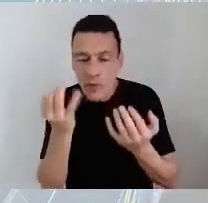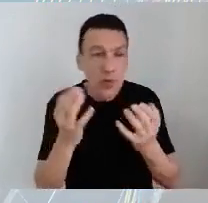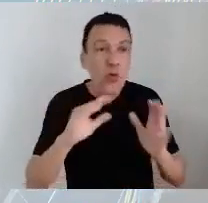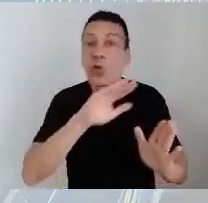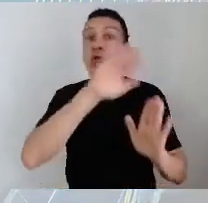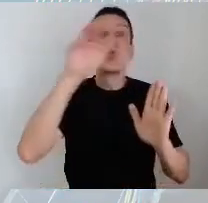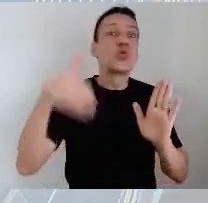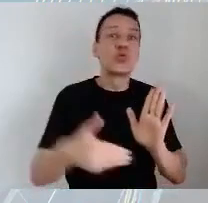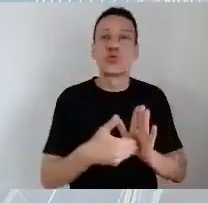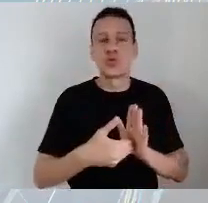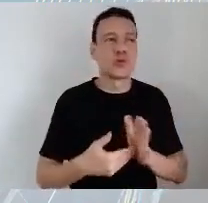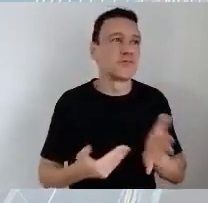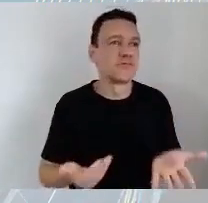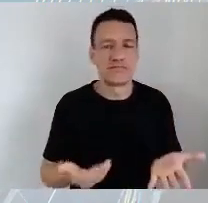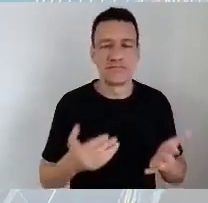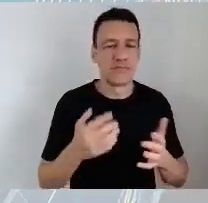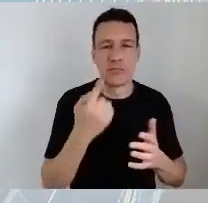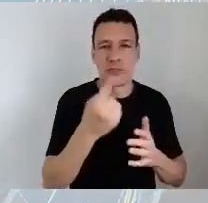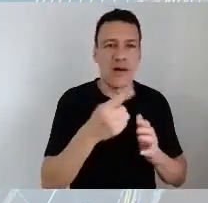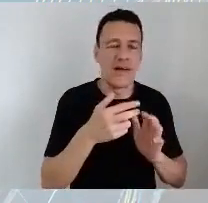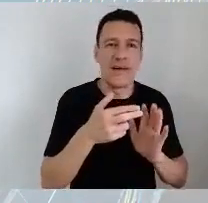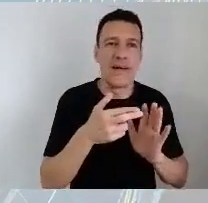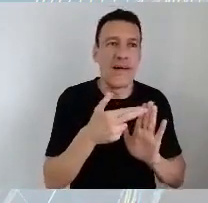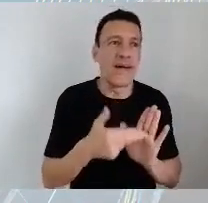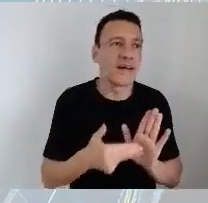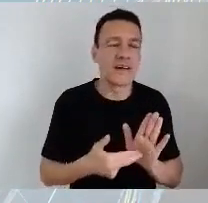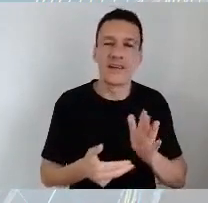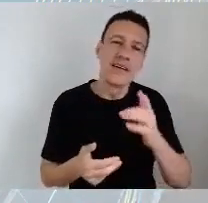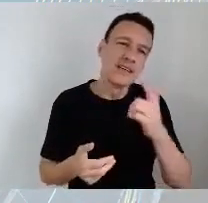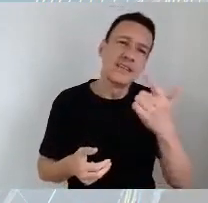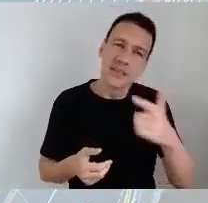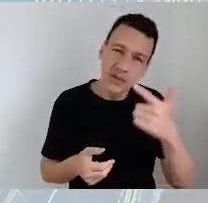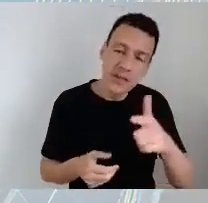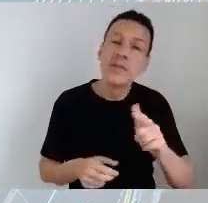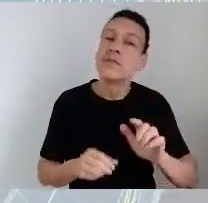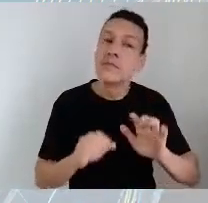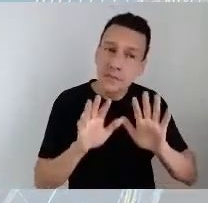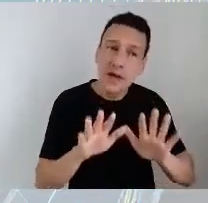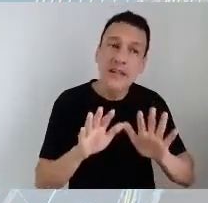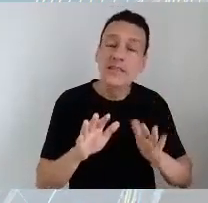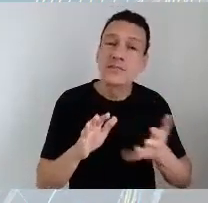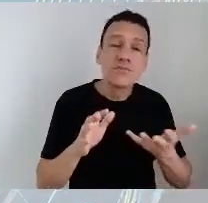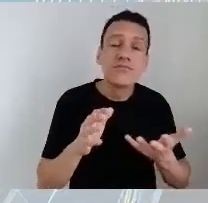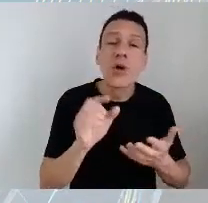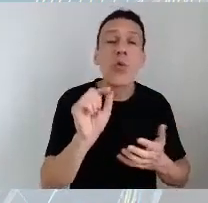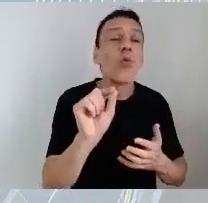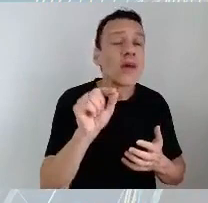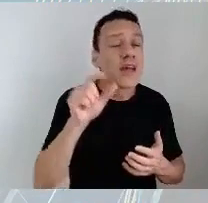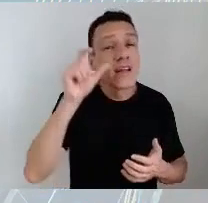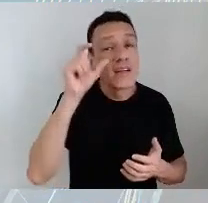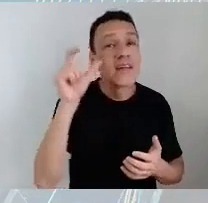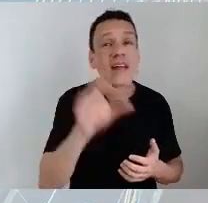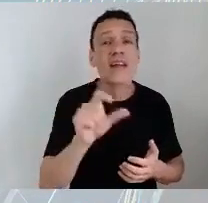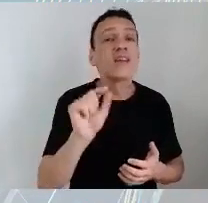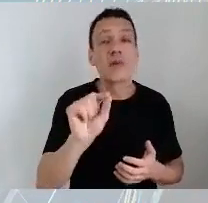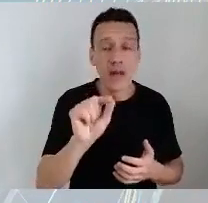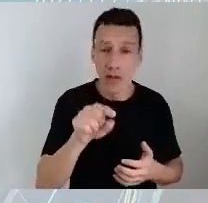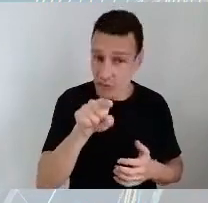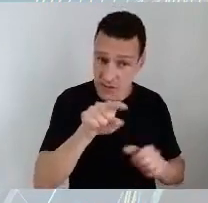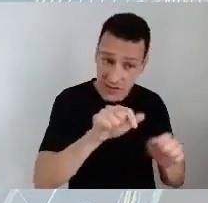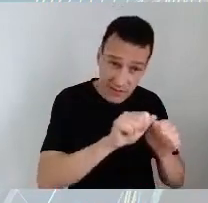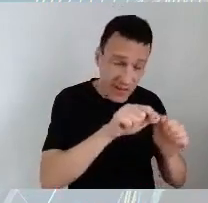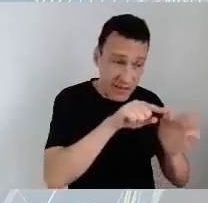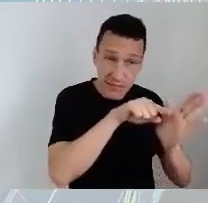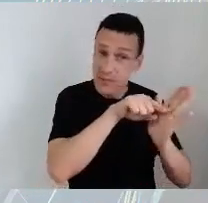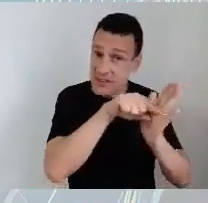funcionalidade aplicar alguma métrica, mas é interessante você, né, que está aplicando uma pesquisa, entender que